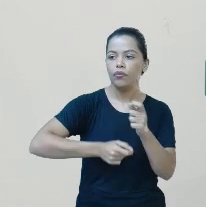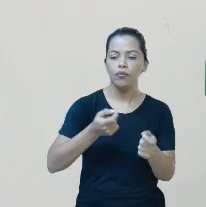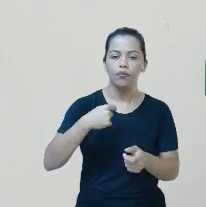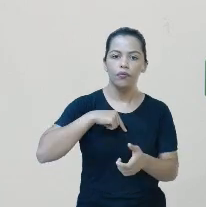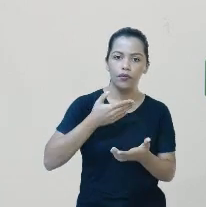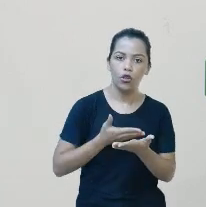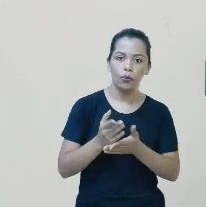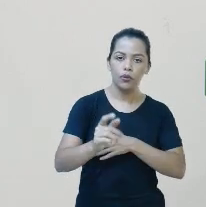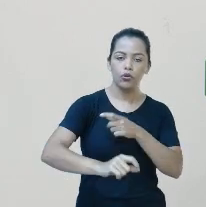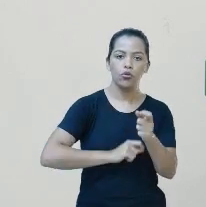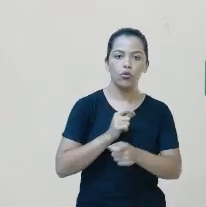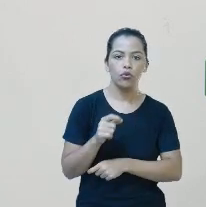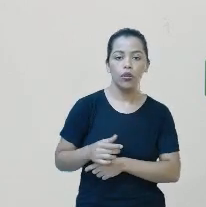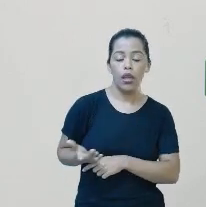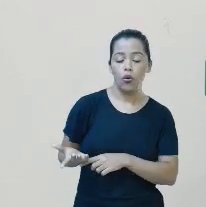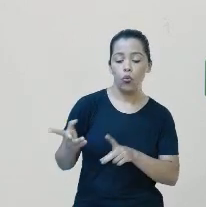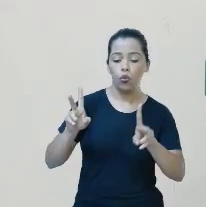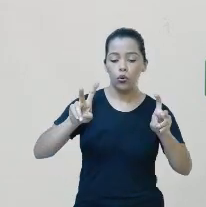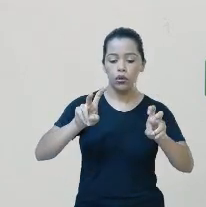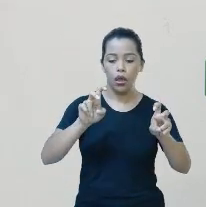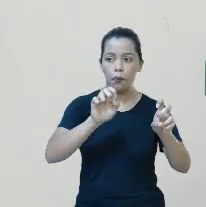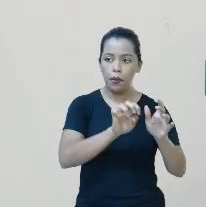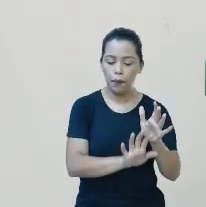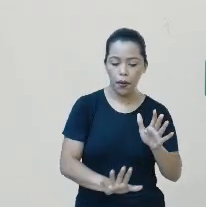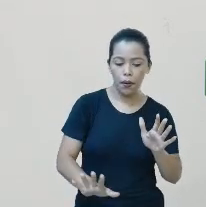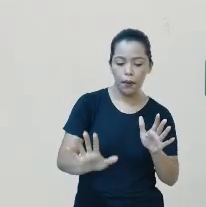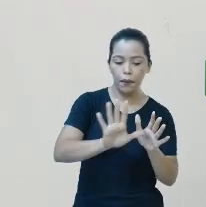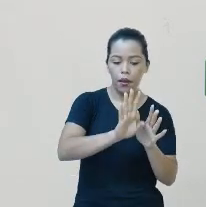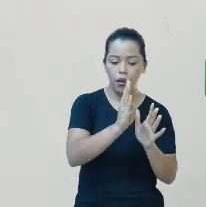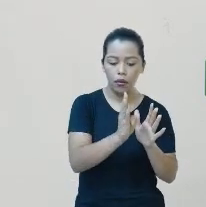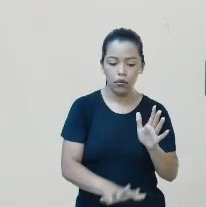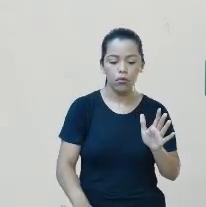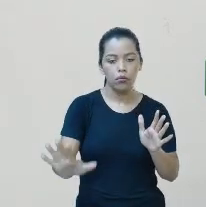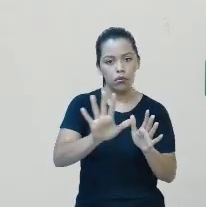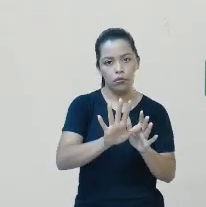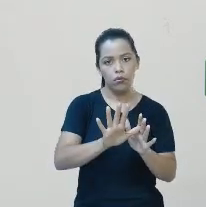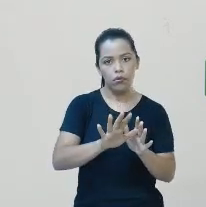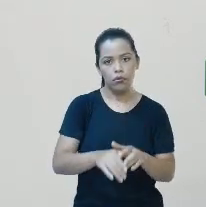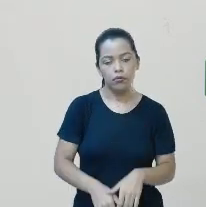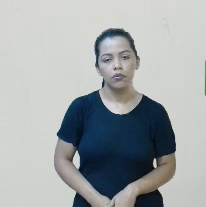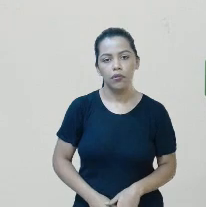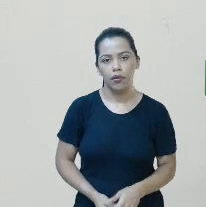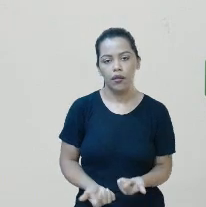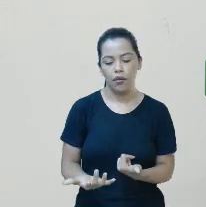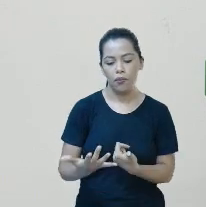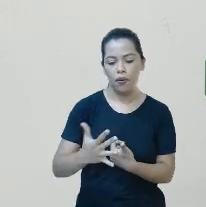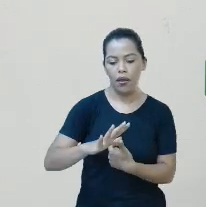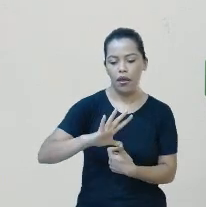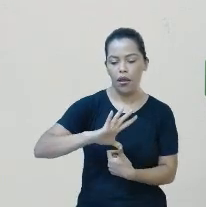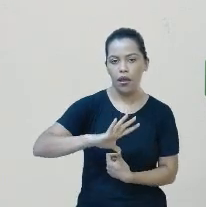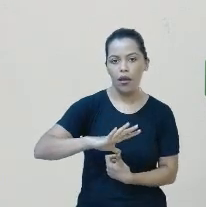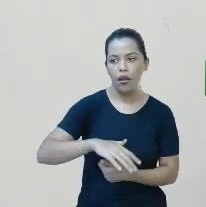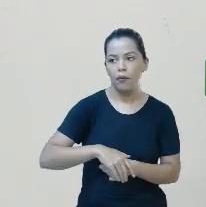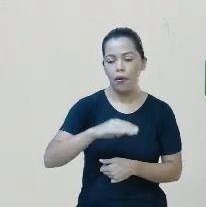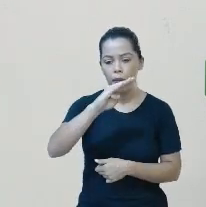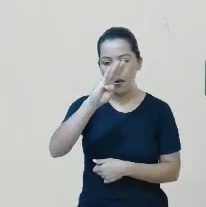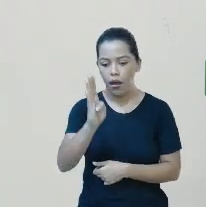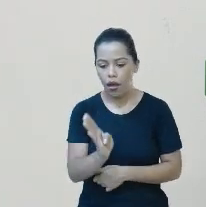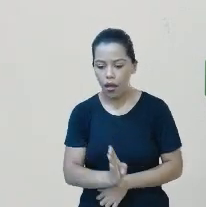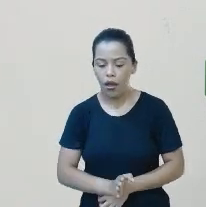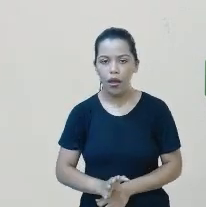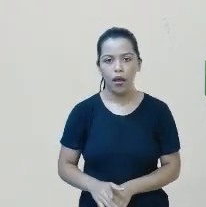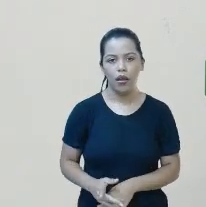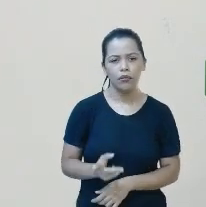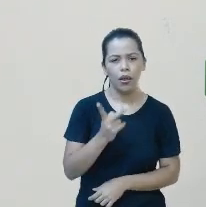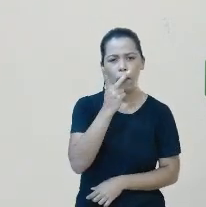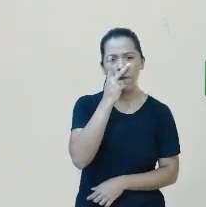o nosso título, não é? Mapeando regiões brasileiras, e o mapa aí do Brasil parecendo estar um pouco desencaixado.